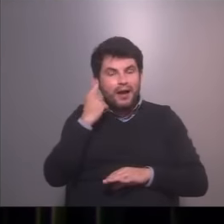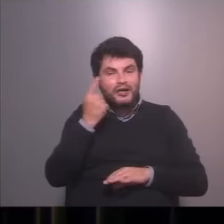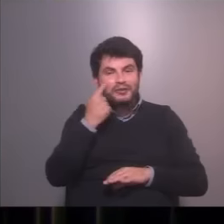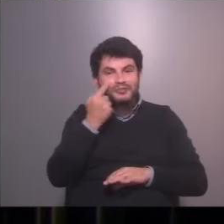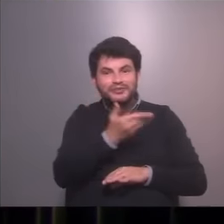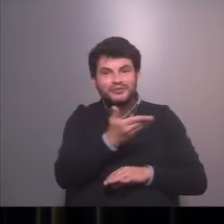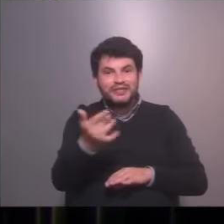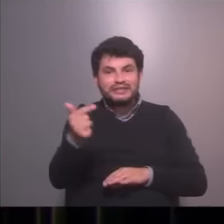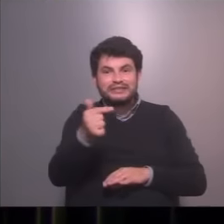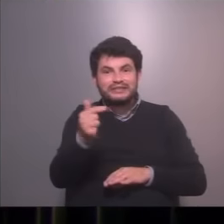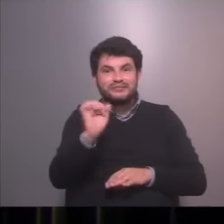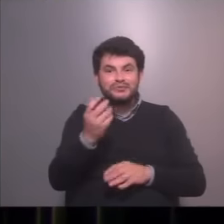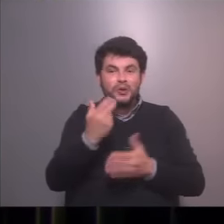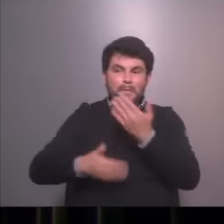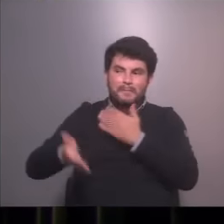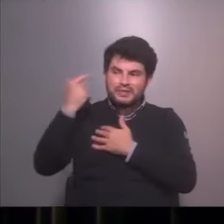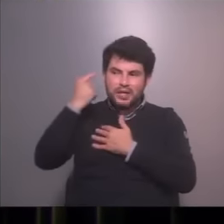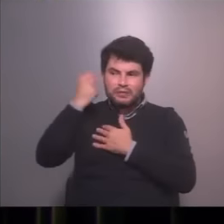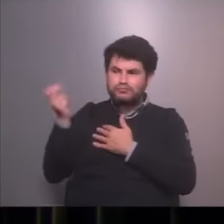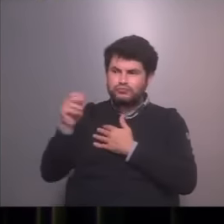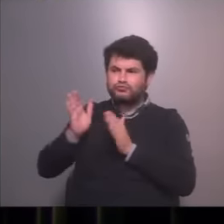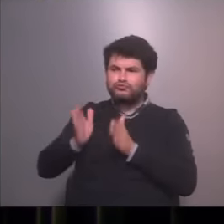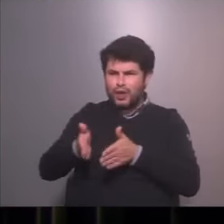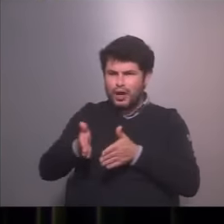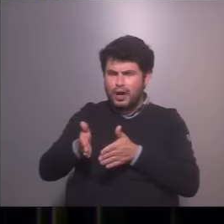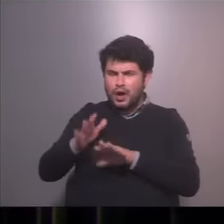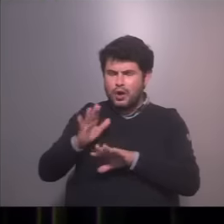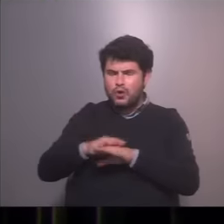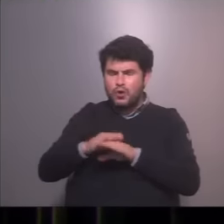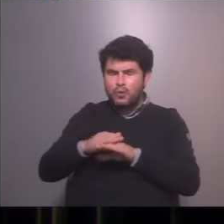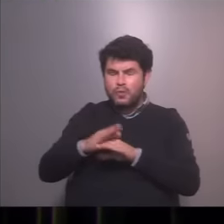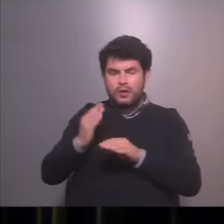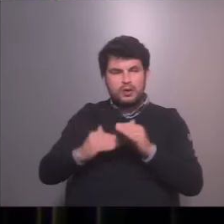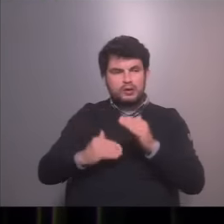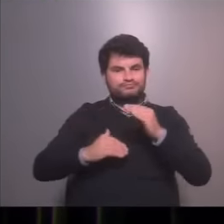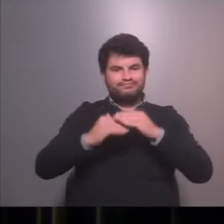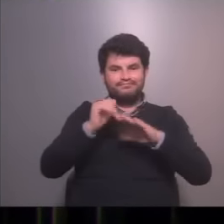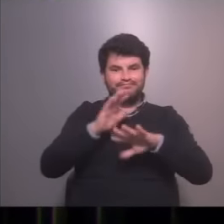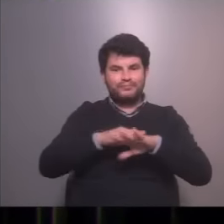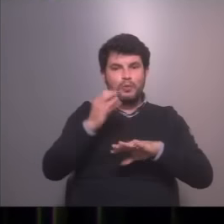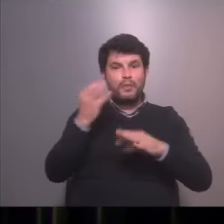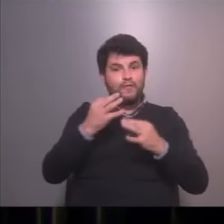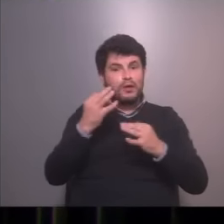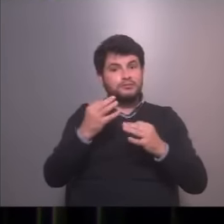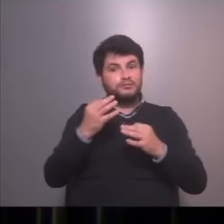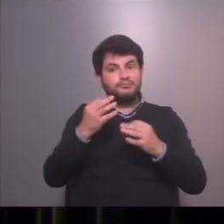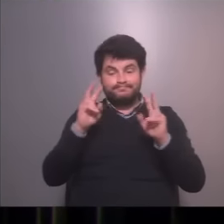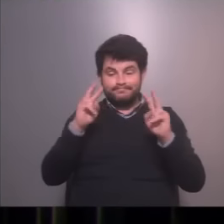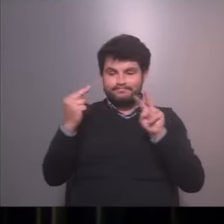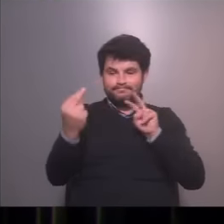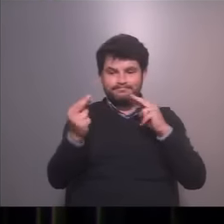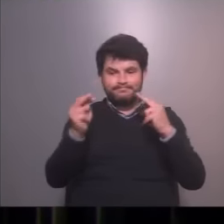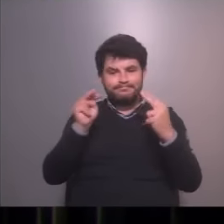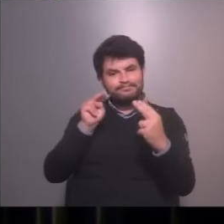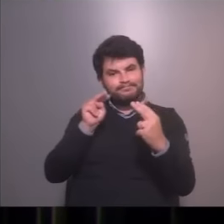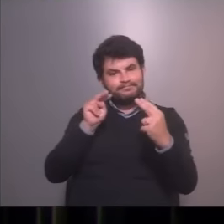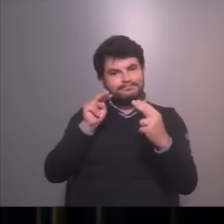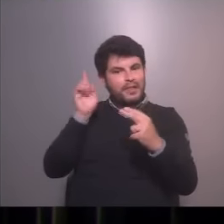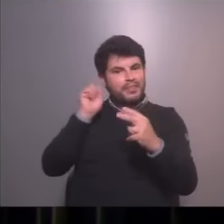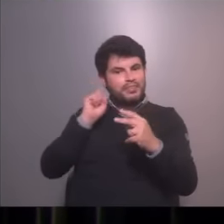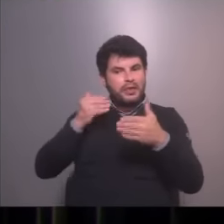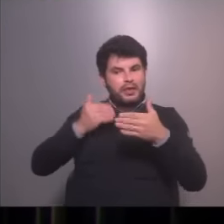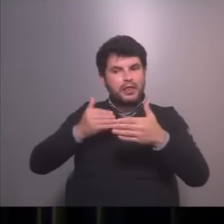temos ainda uma responsabilidade acrescida, por conhecermos as experiências negativas do passado